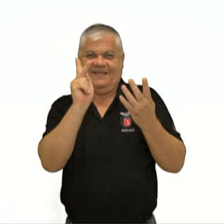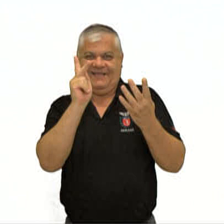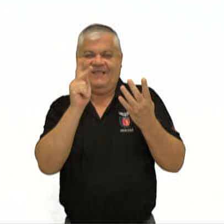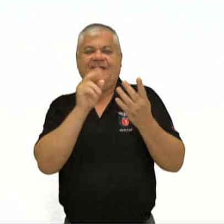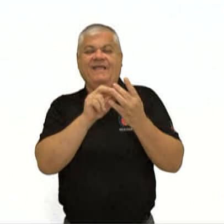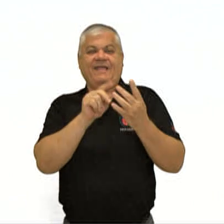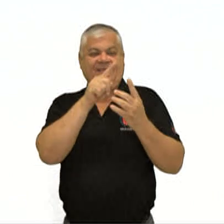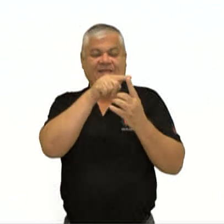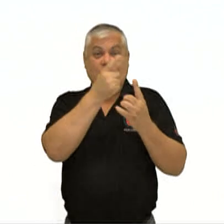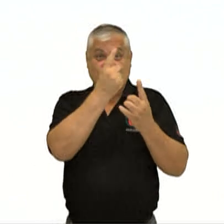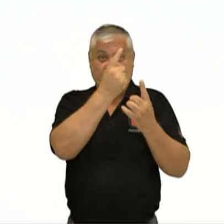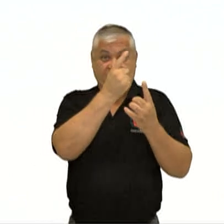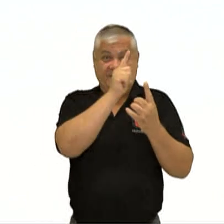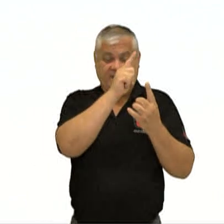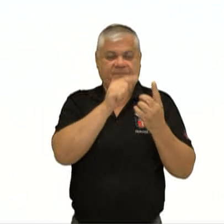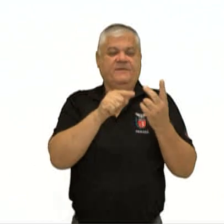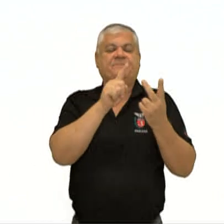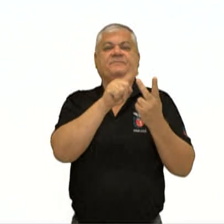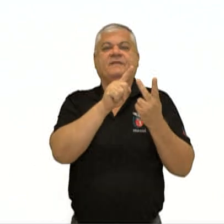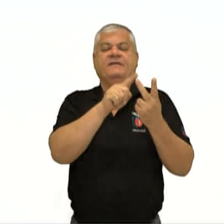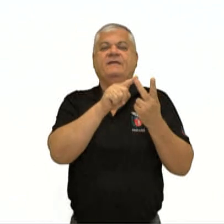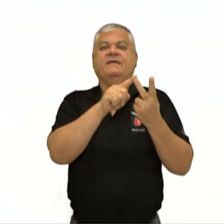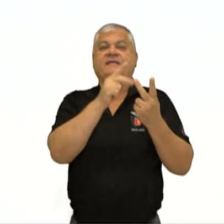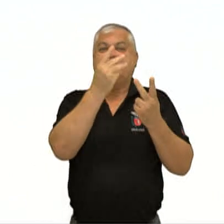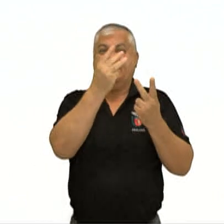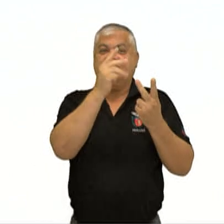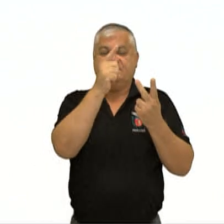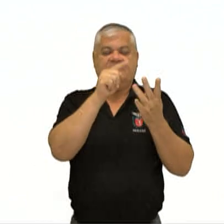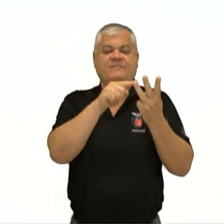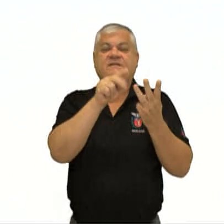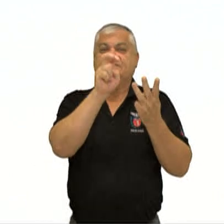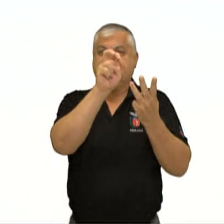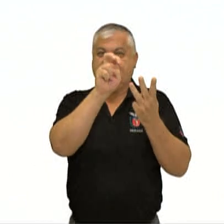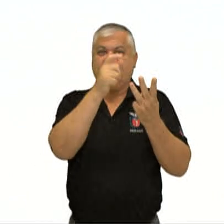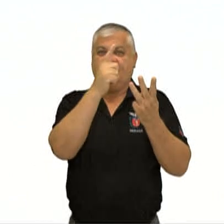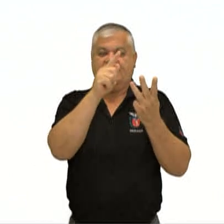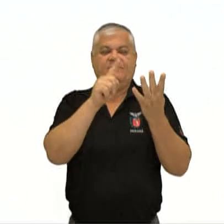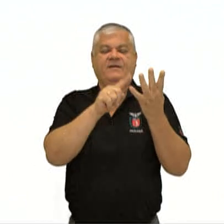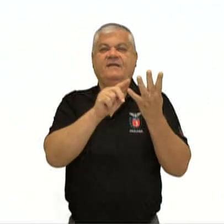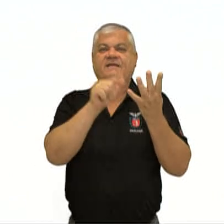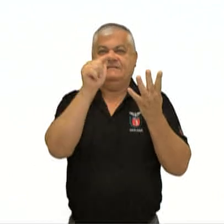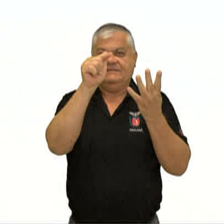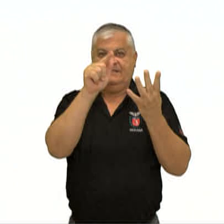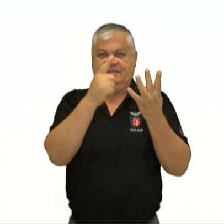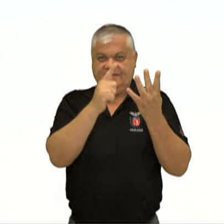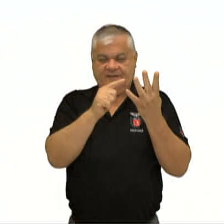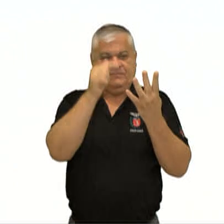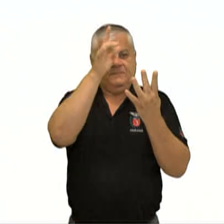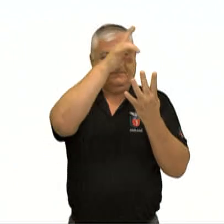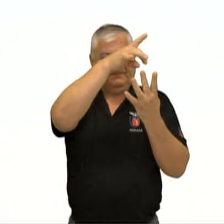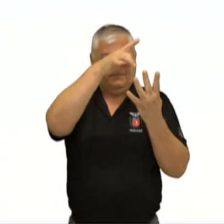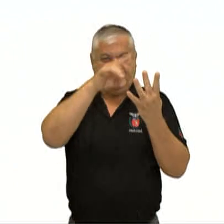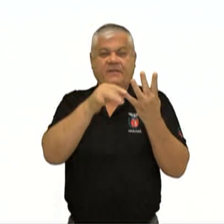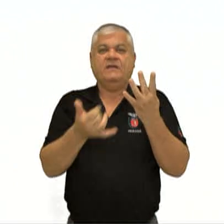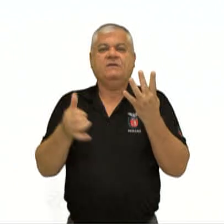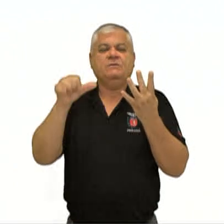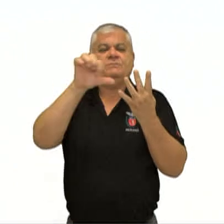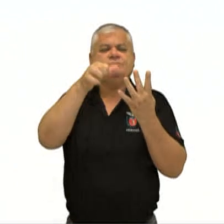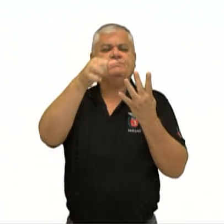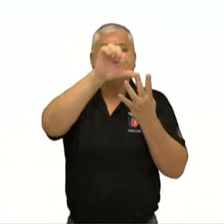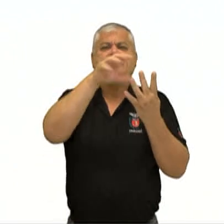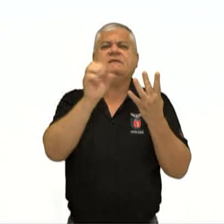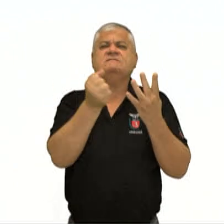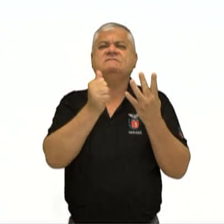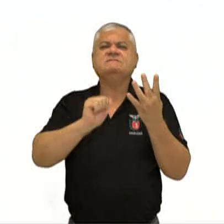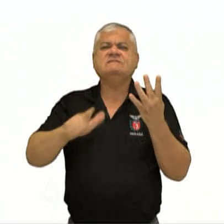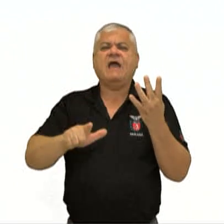tubo B 3 gramas, tubo C 5 gramas e tubo D 7 gramas. A solubilidade desse sal a